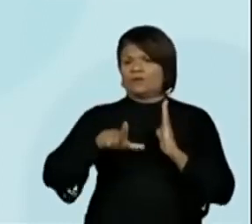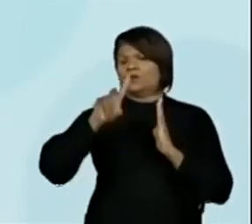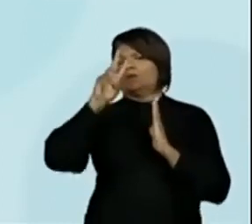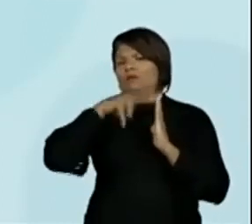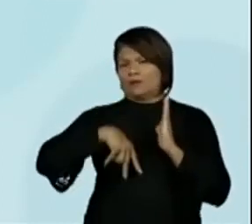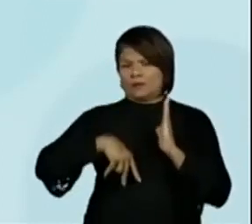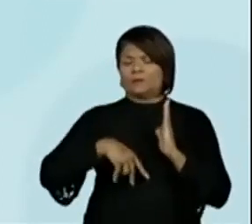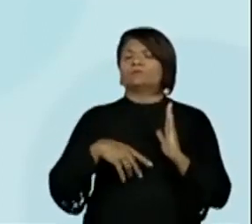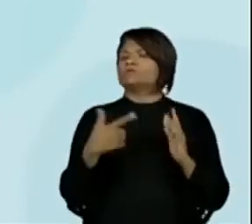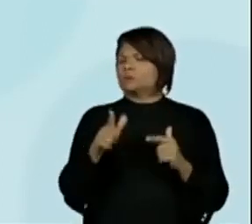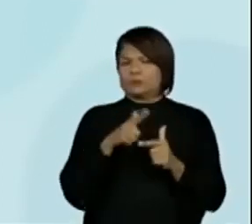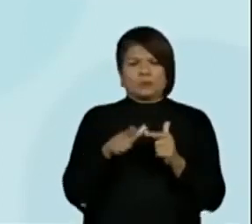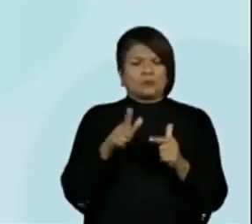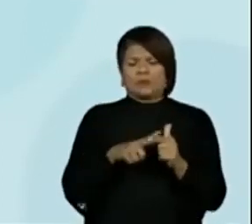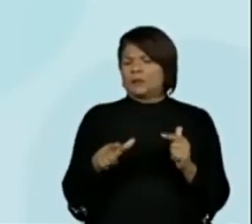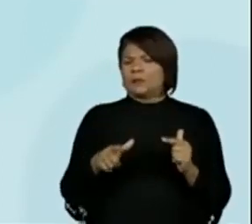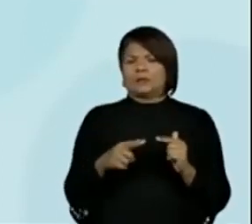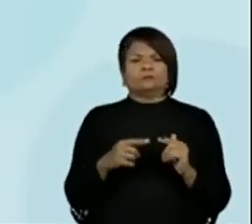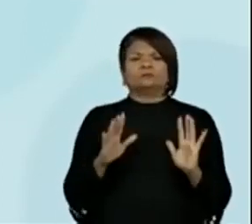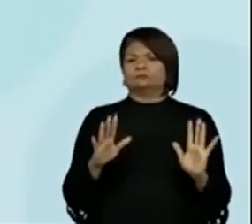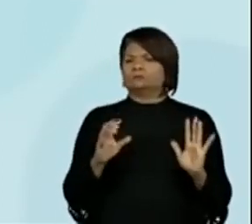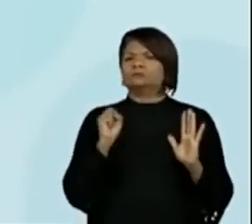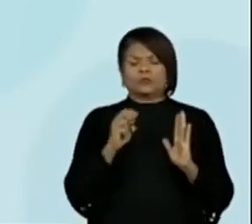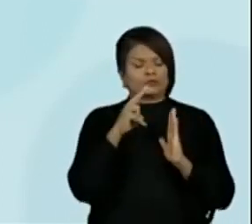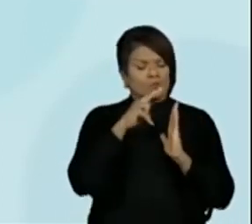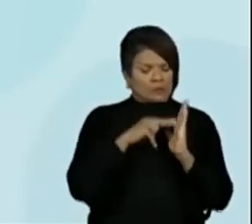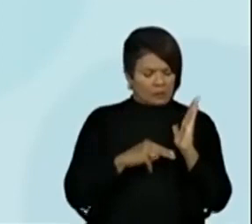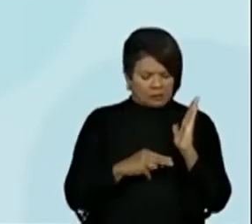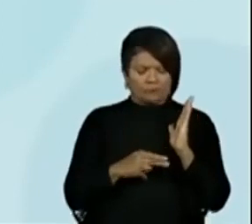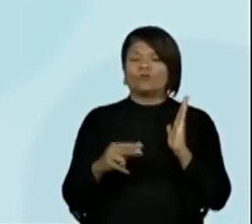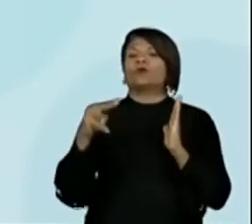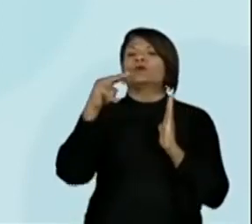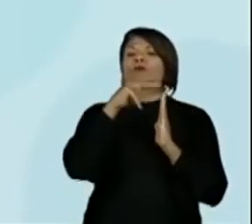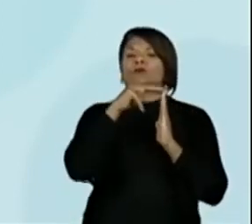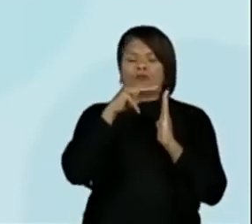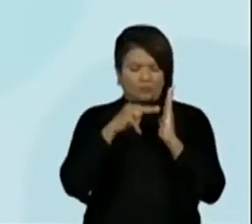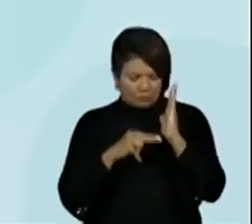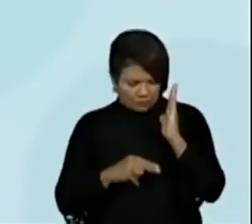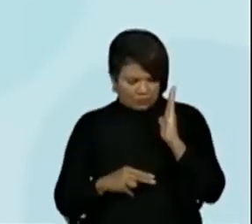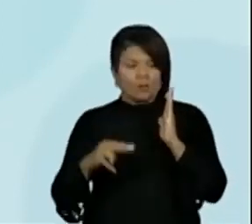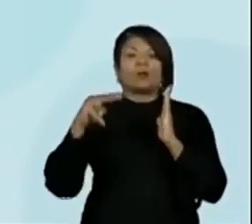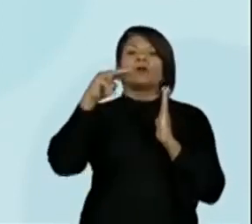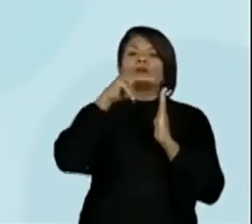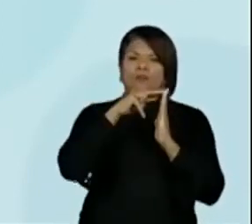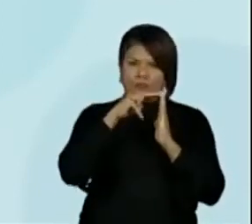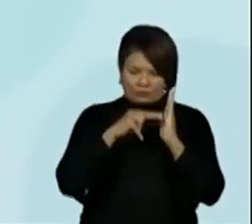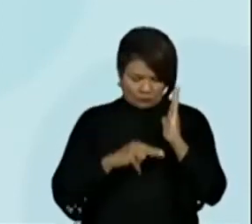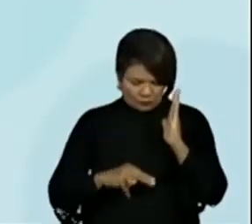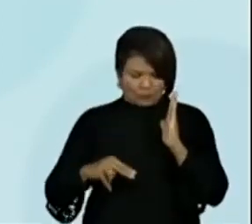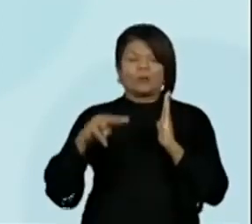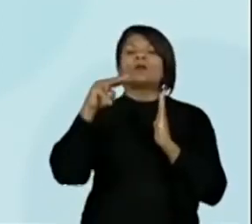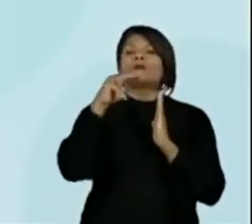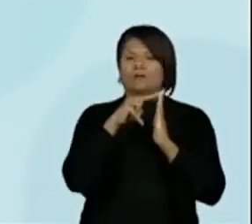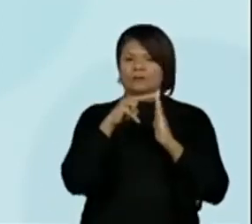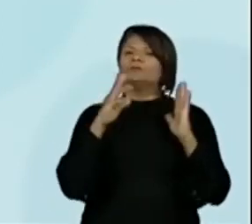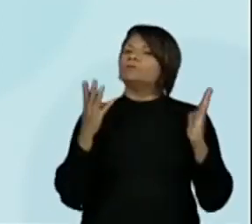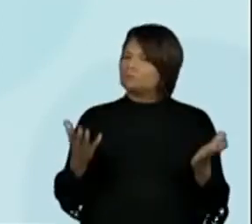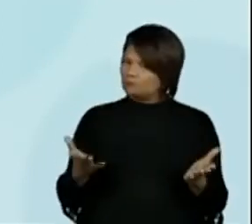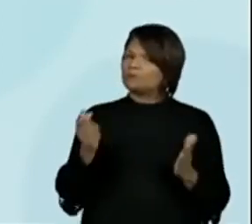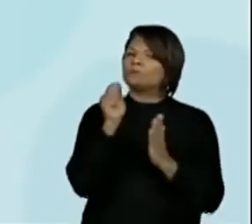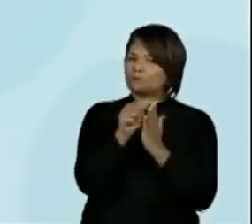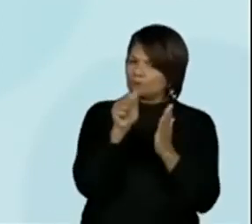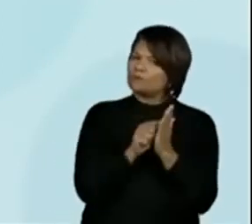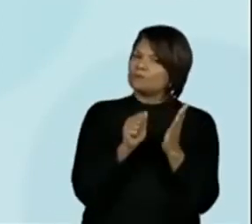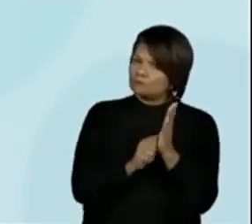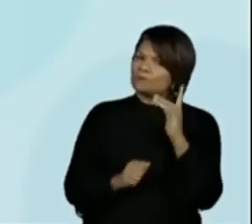se você ler, voltar, ler, voltar. Então, a primeira dica que você anota aí no seu caderno, ler e reler,